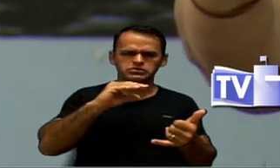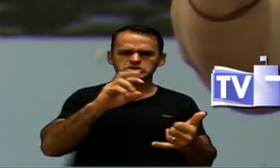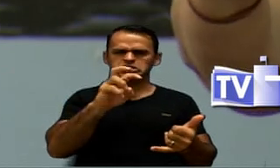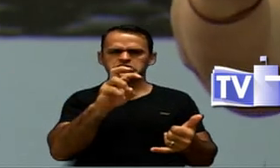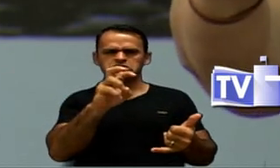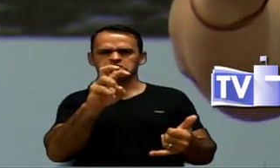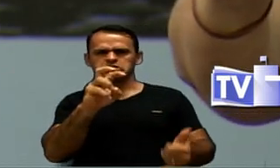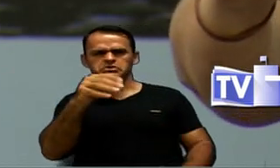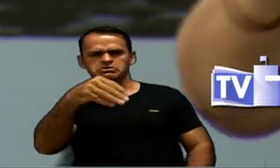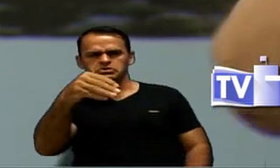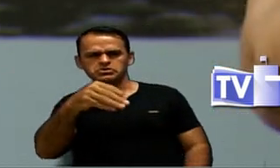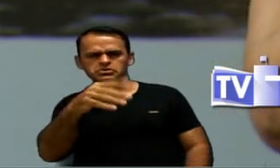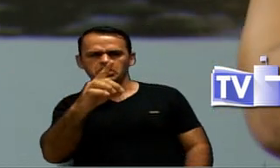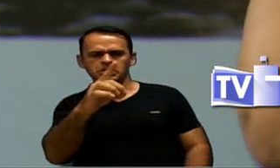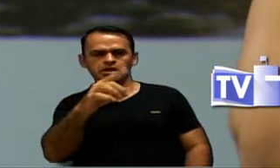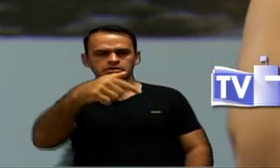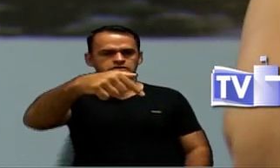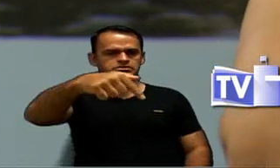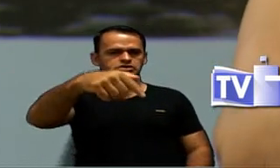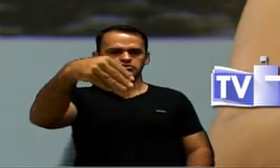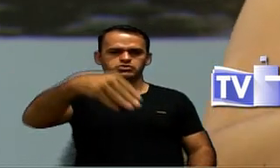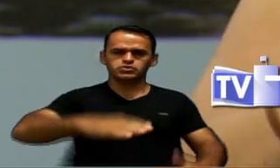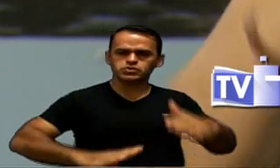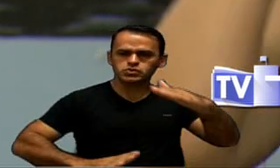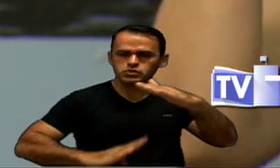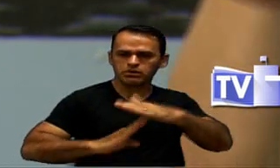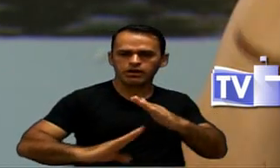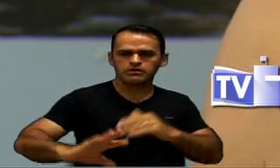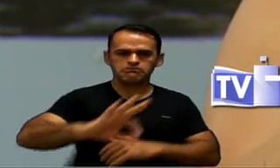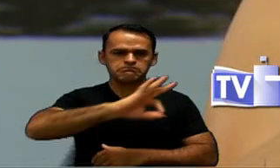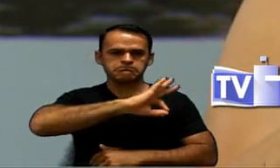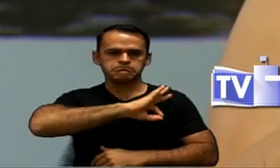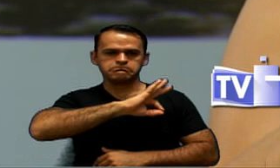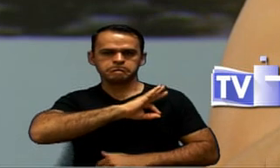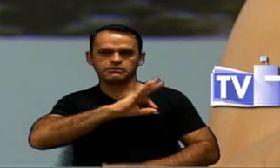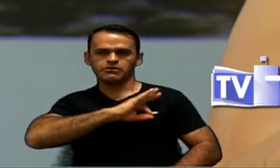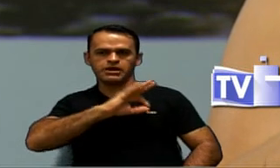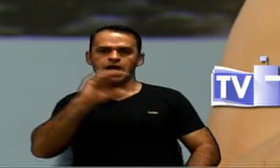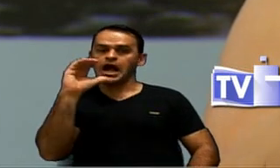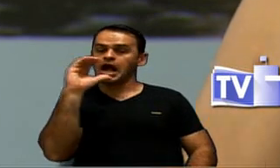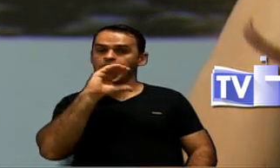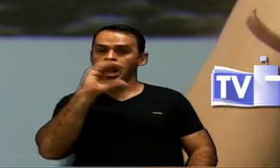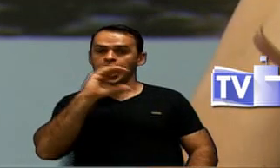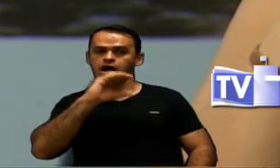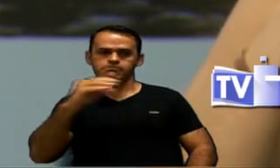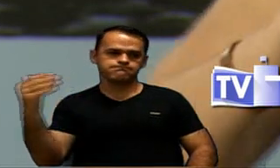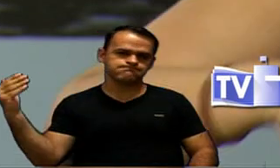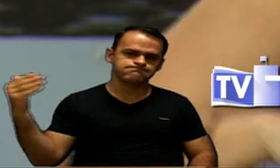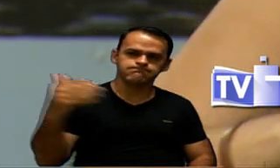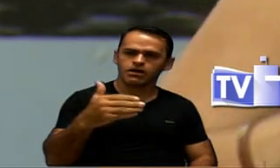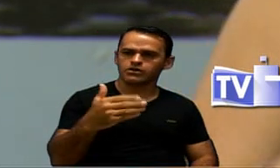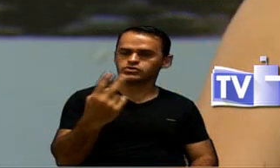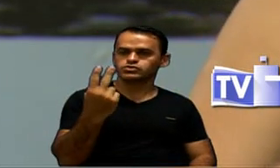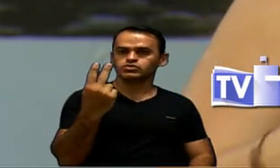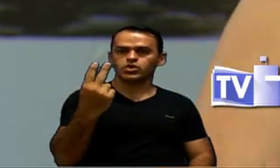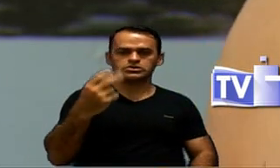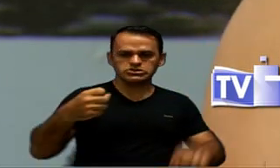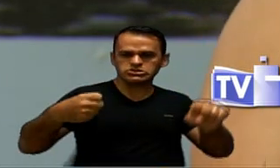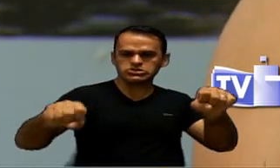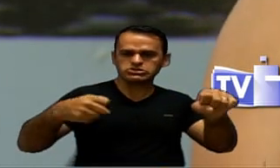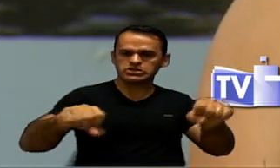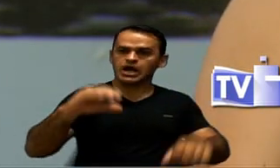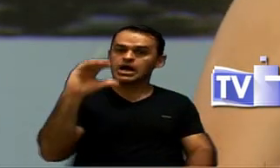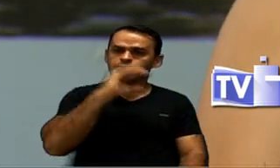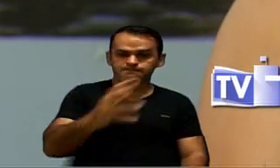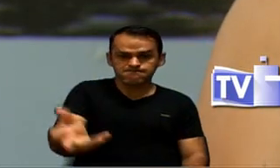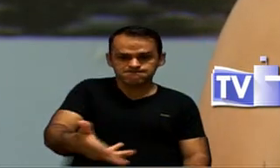5 a 10 minutinhos? 7 minutos já é destacado. Inclusive, é destacado dois guardas, inclusive, de moto, para ir mais